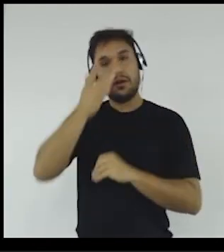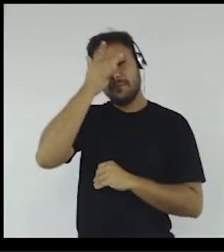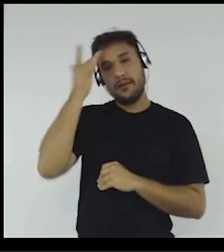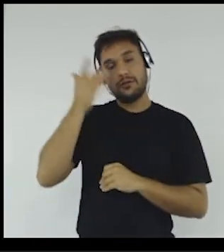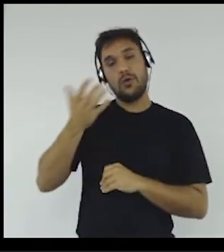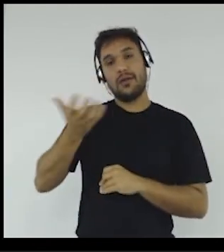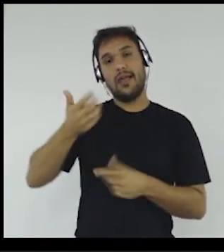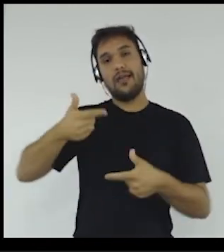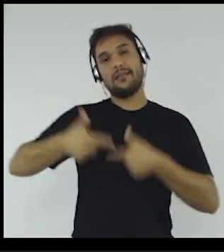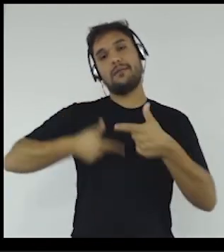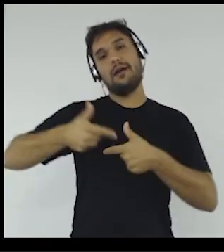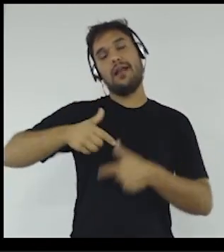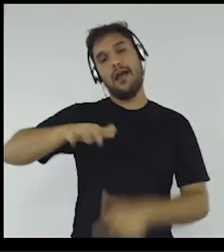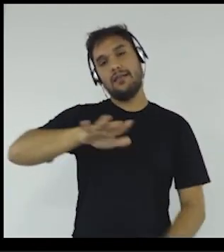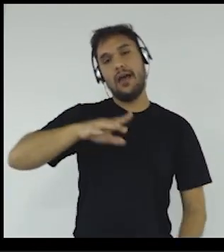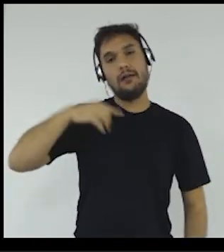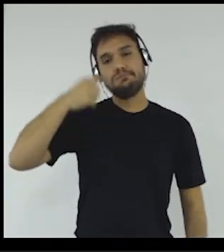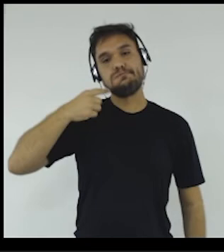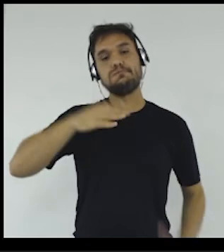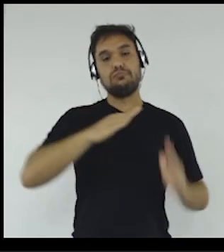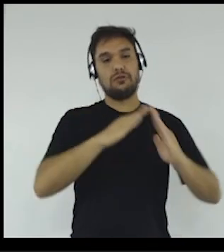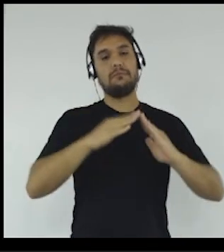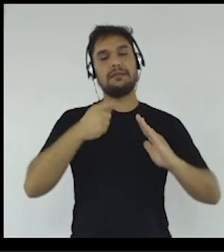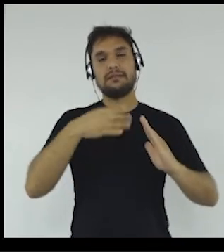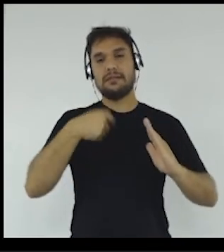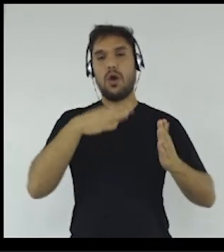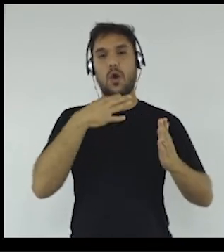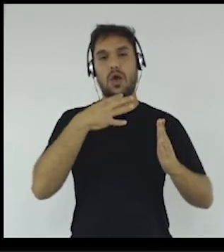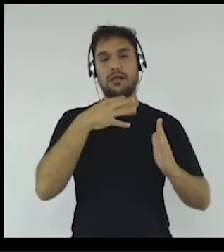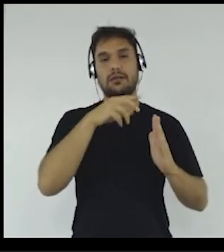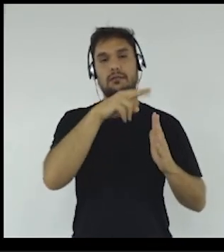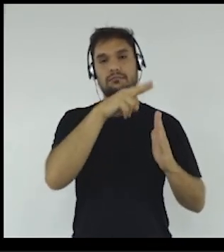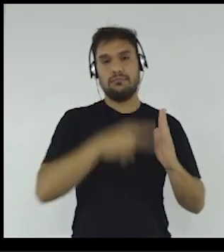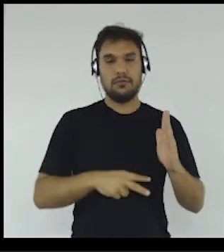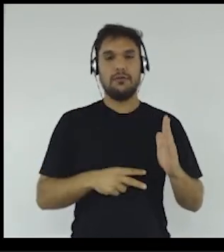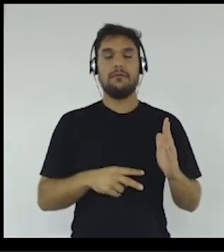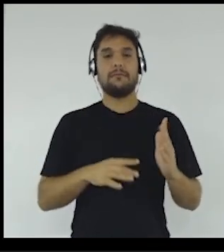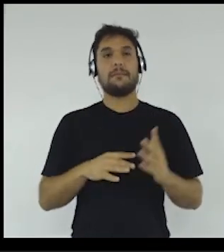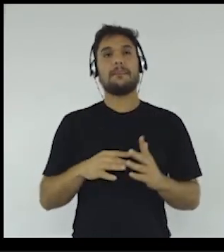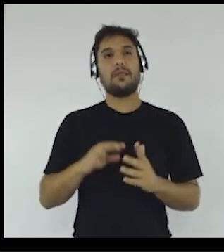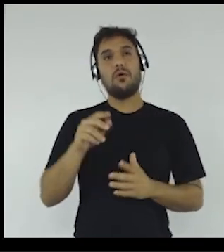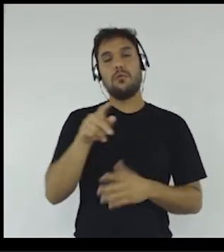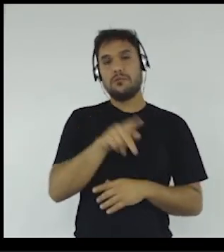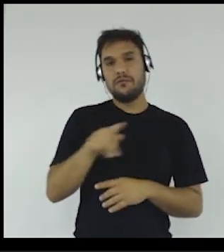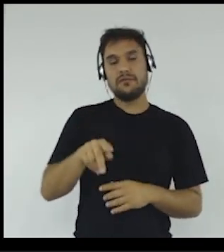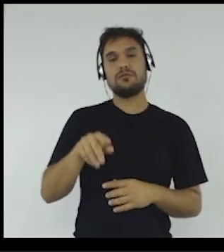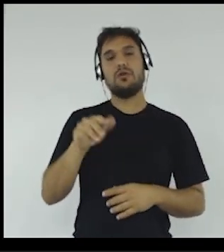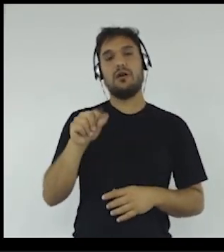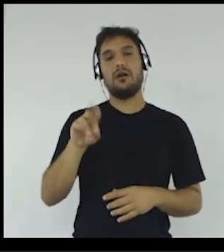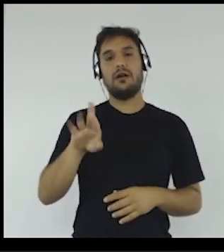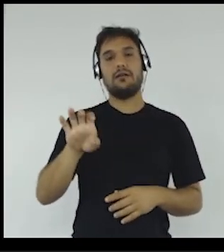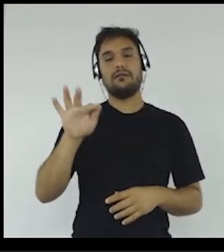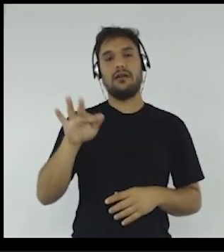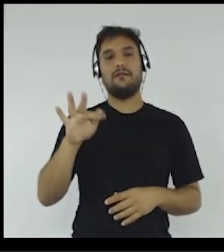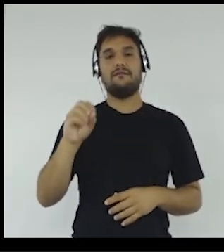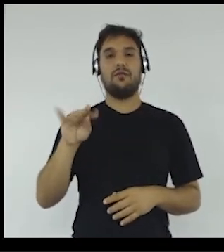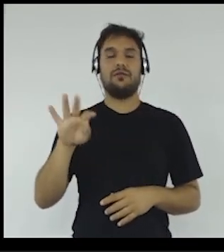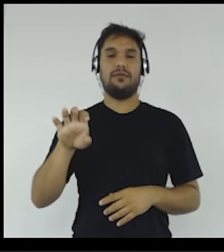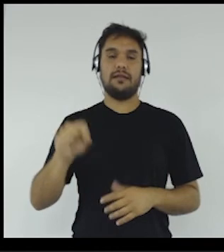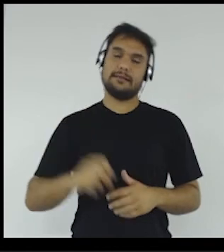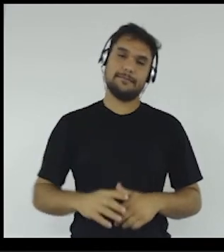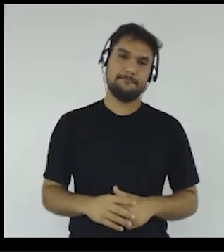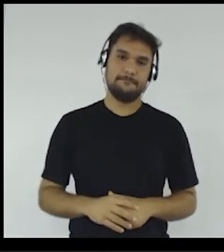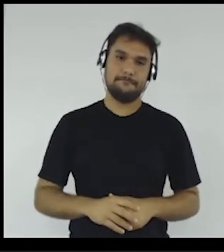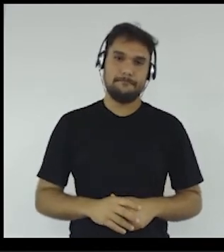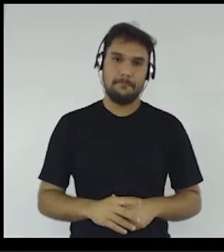operadores de direito que militam no ramo do direito imobiliário, como bem disse o ilustre professor André Fontes. Em